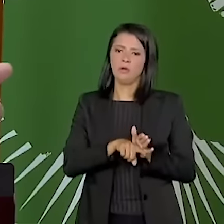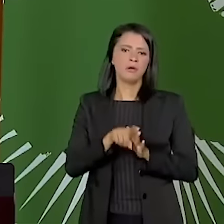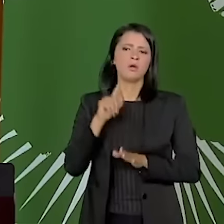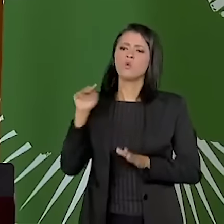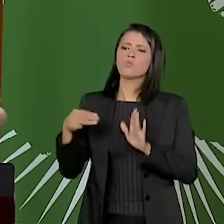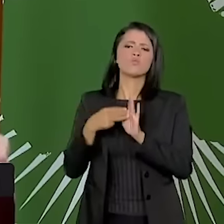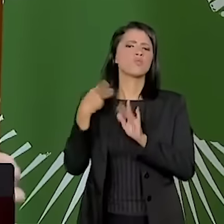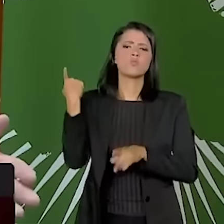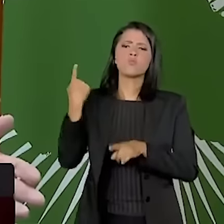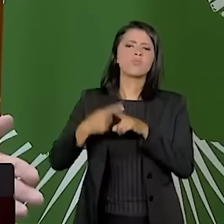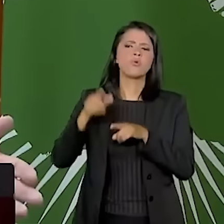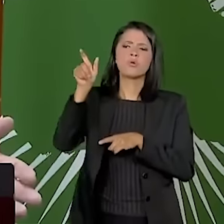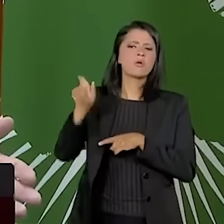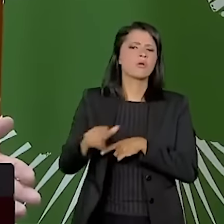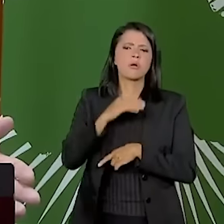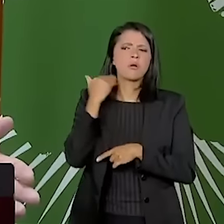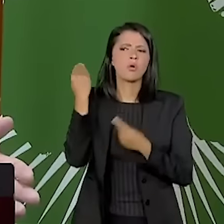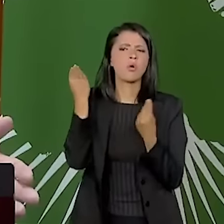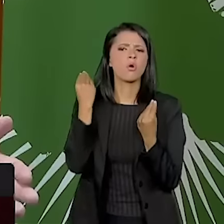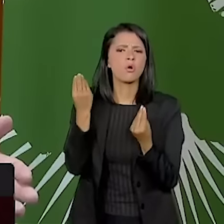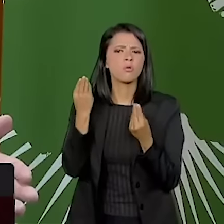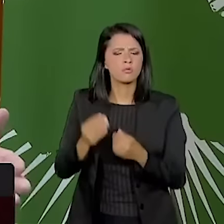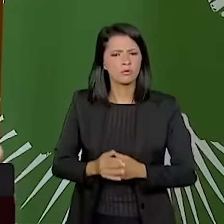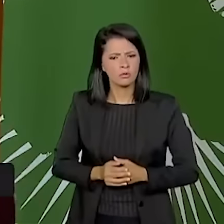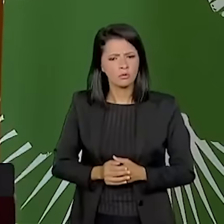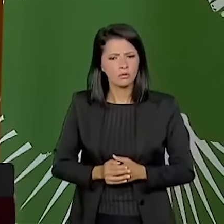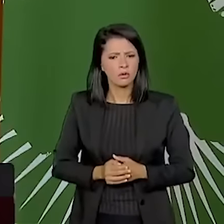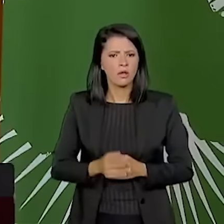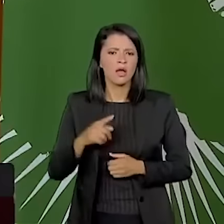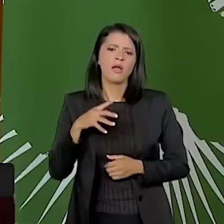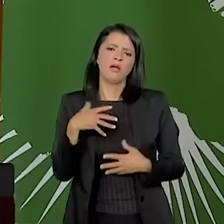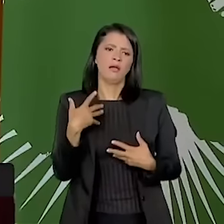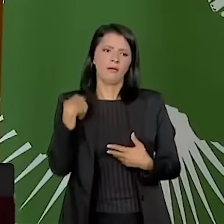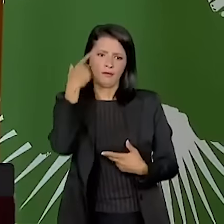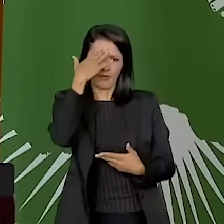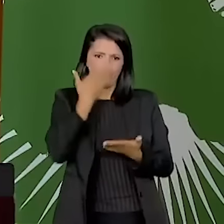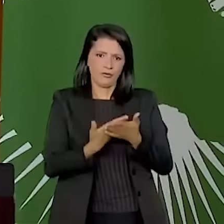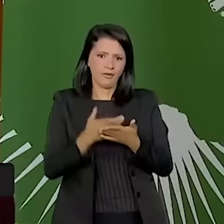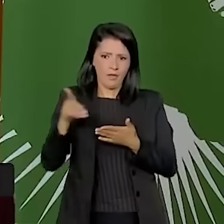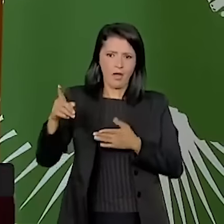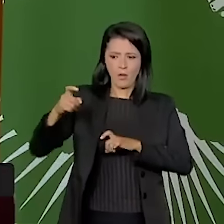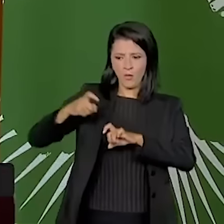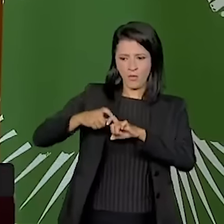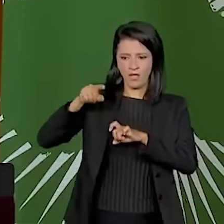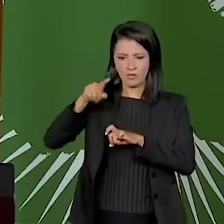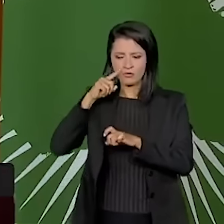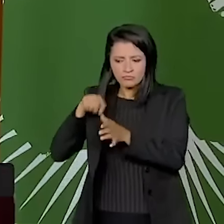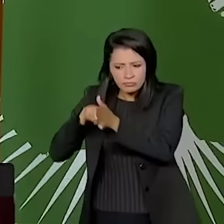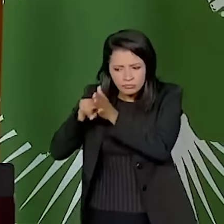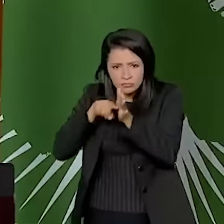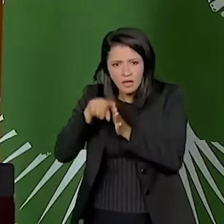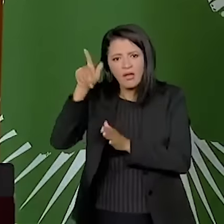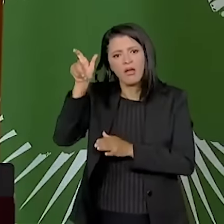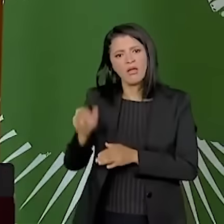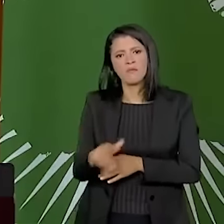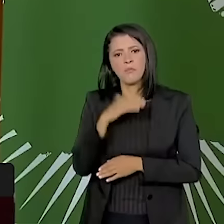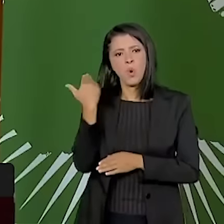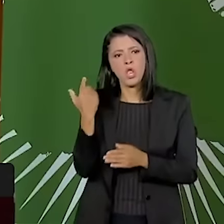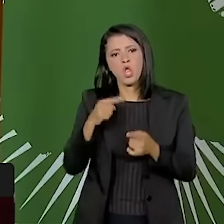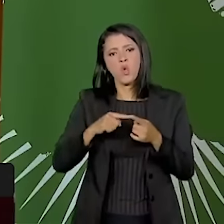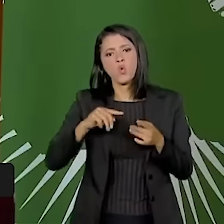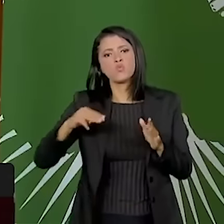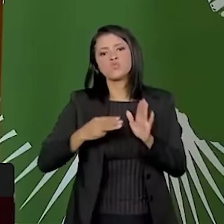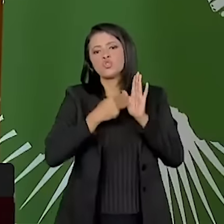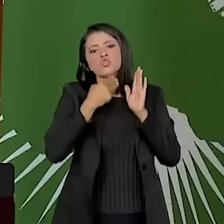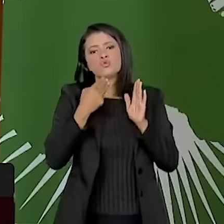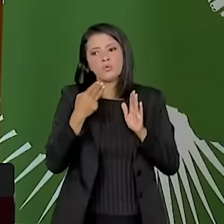que o cidadão morreu. Vamos acreditar que os médicos, os legistas vão dizer o cara morreu disso ou daquilo para